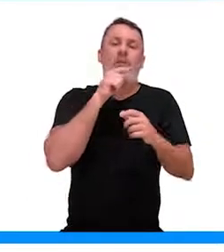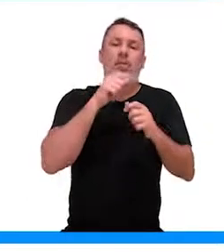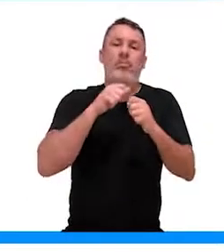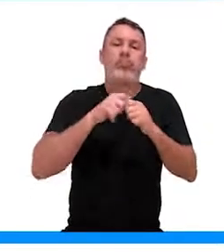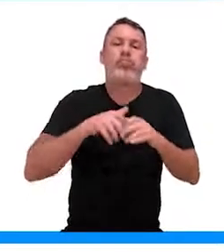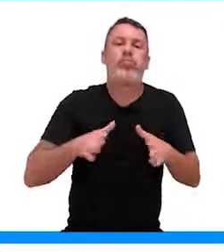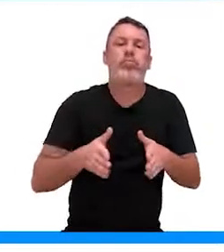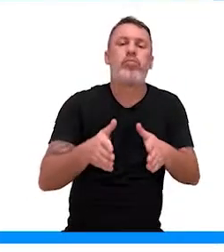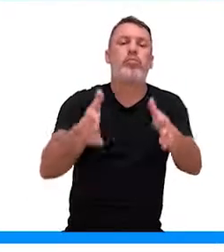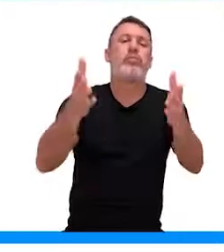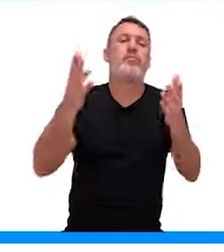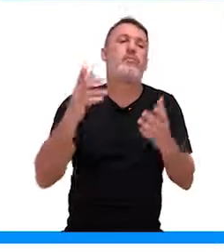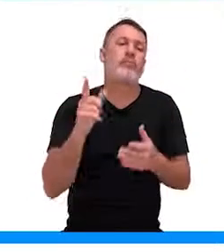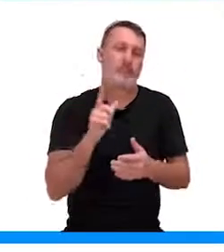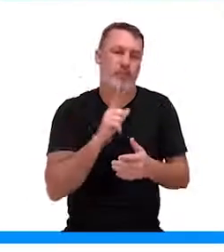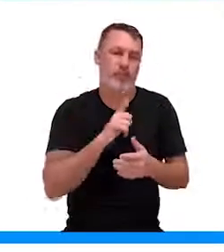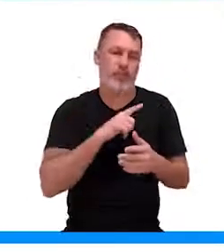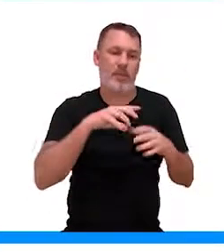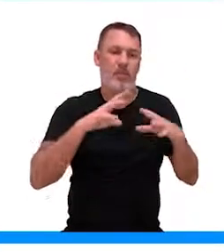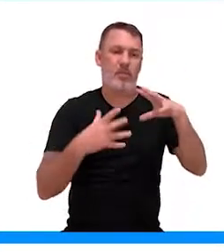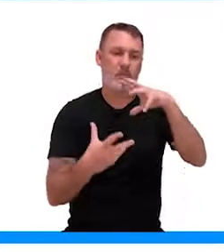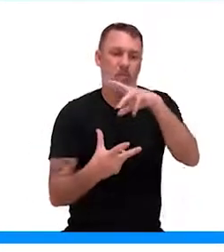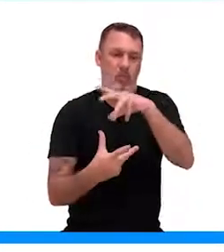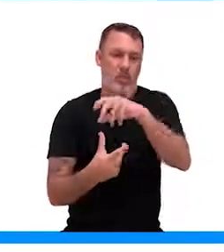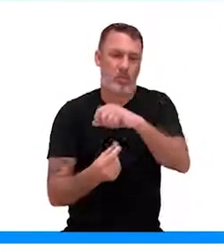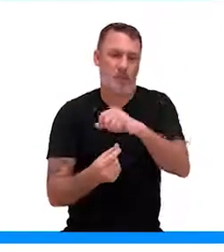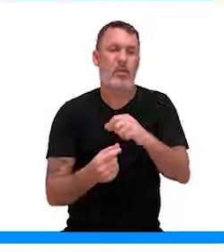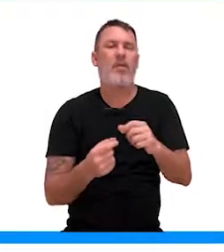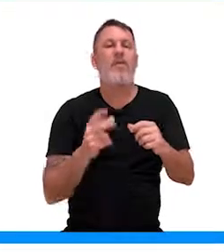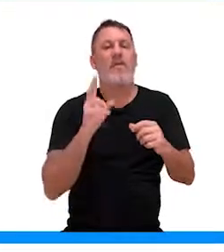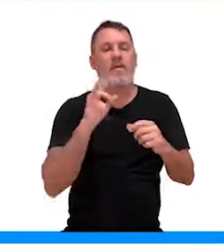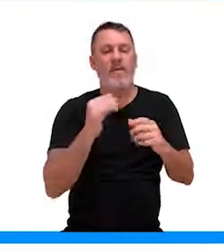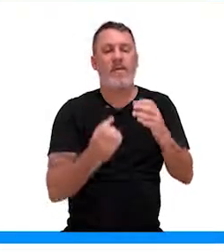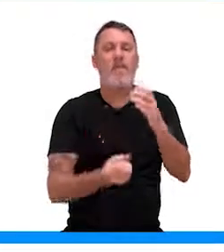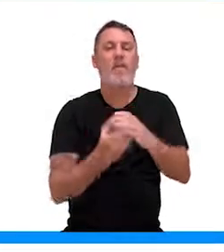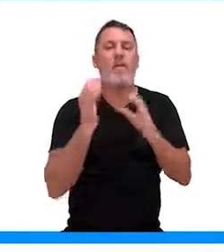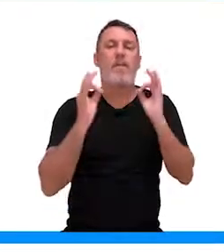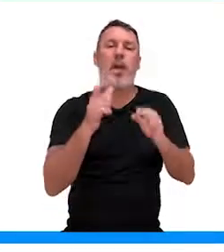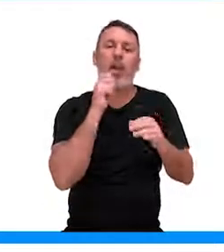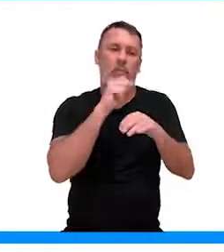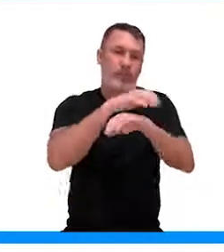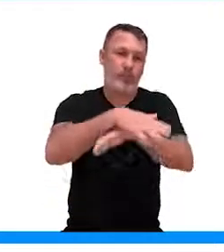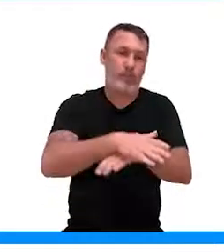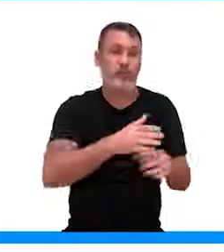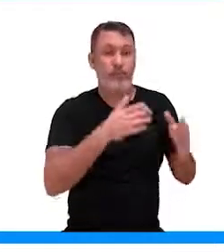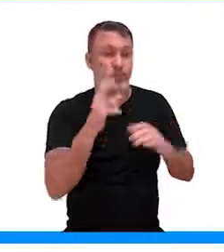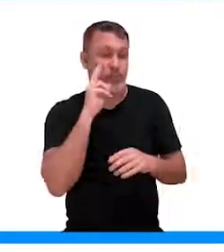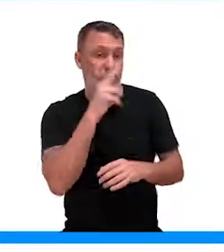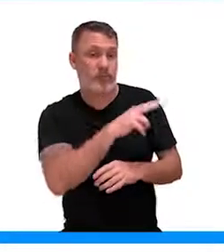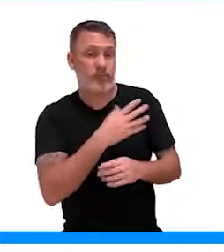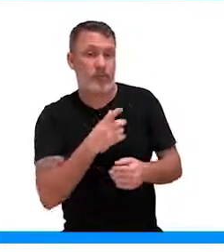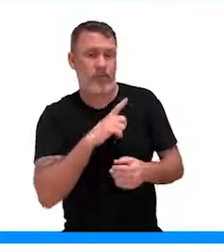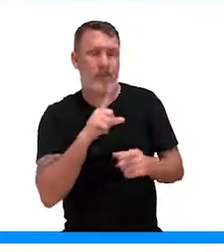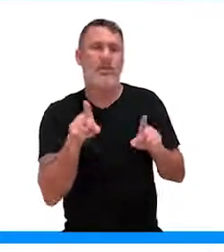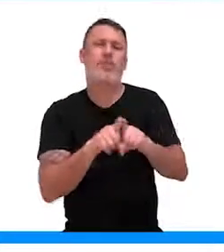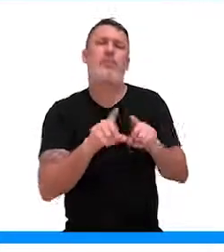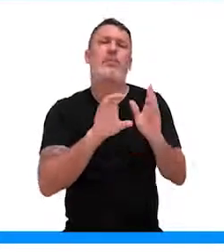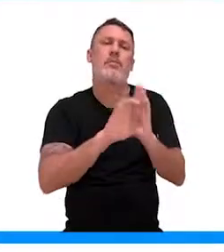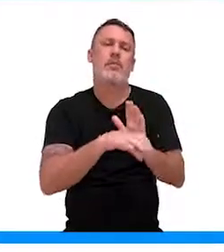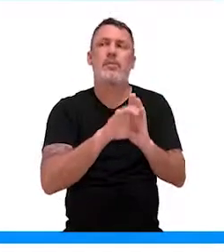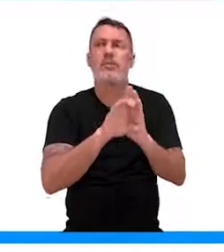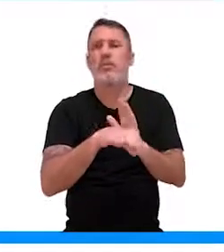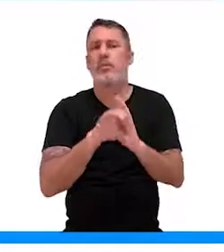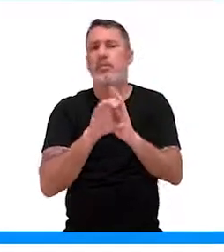água até no nível superficial terrestre que forma justamente as nascentes. E aí, nós temos aqui muitos conceitos